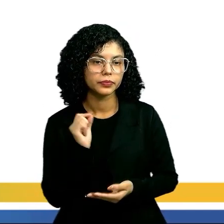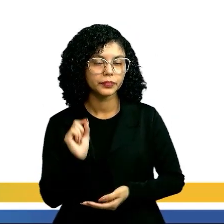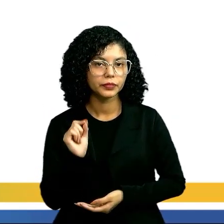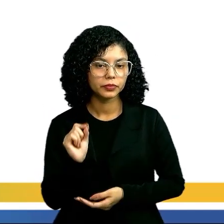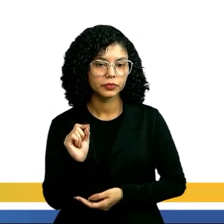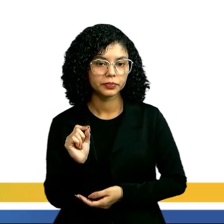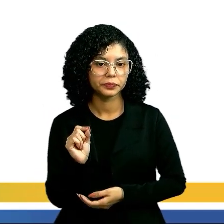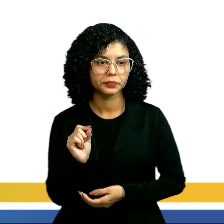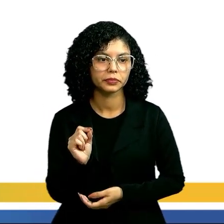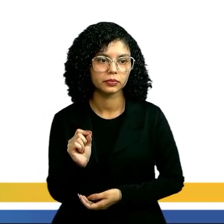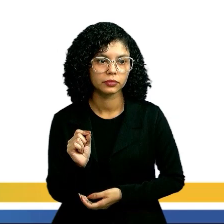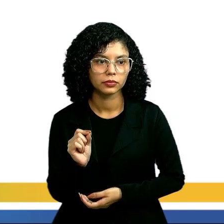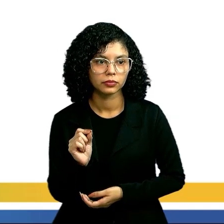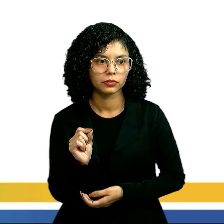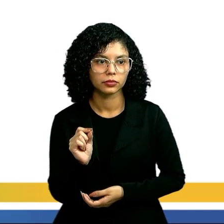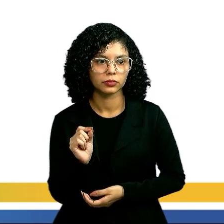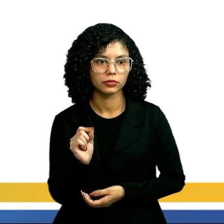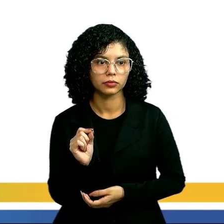de